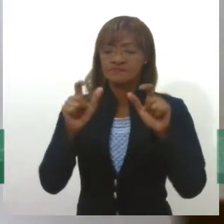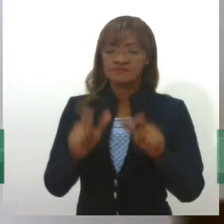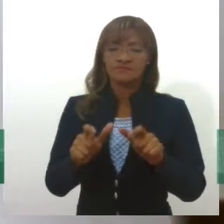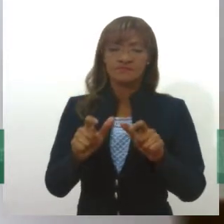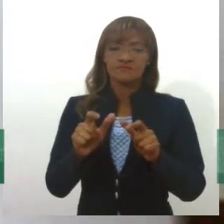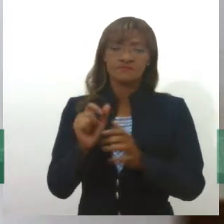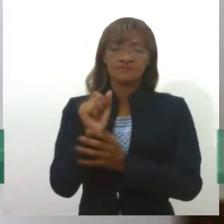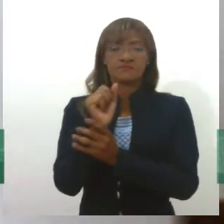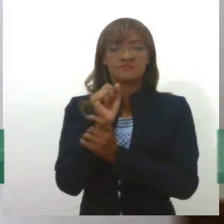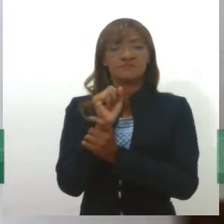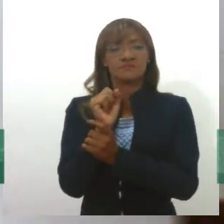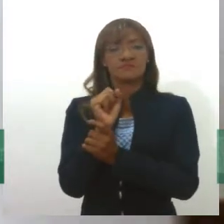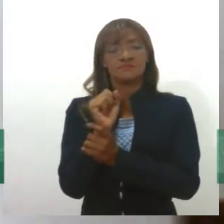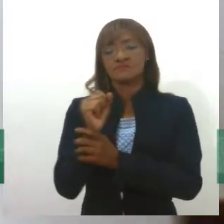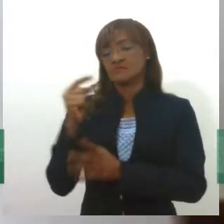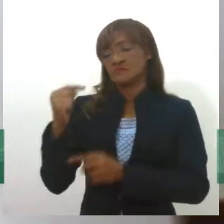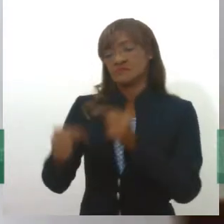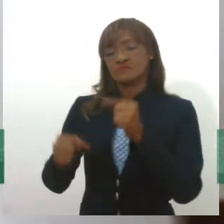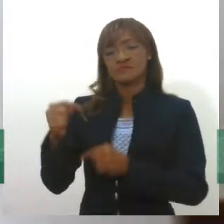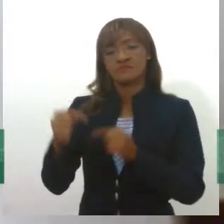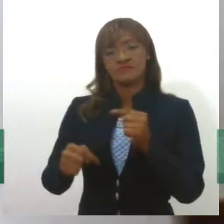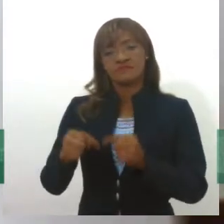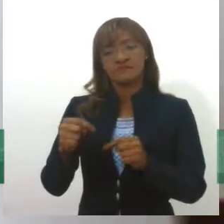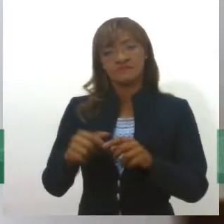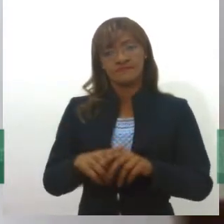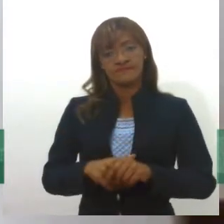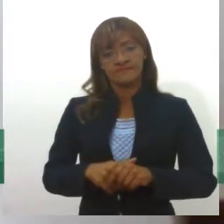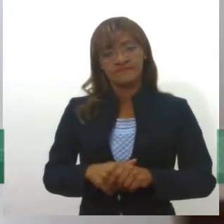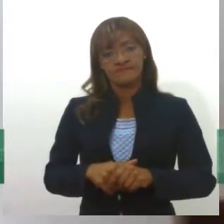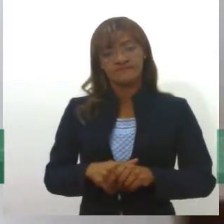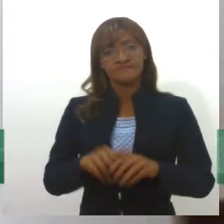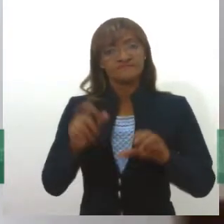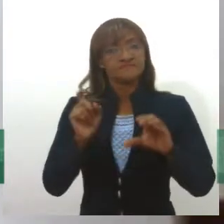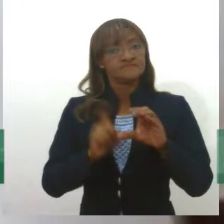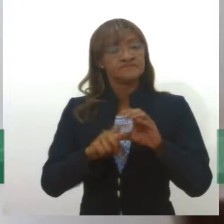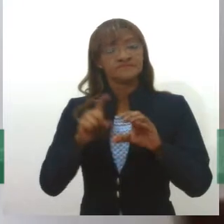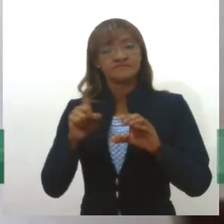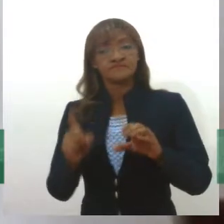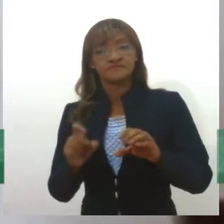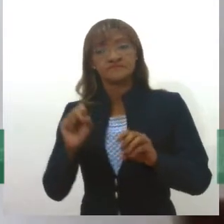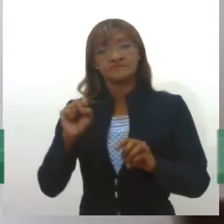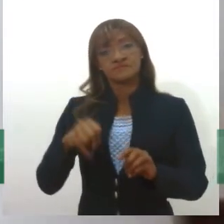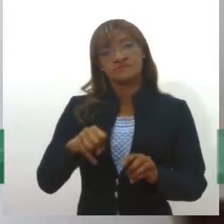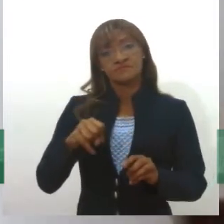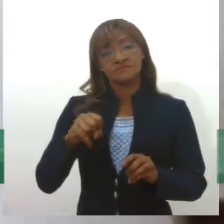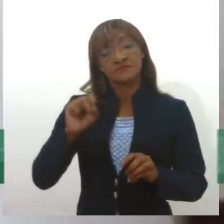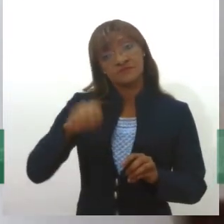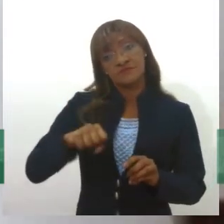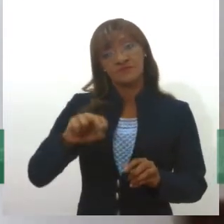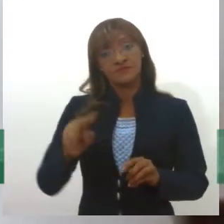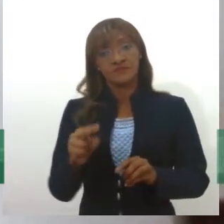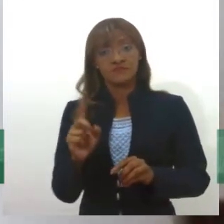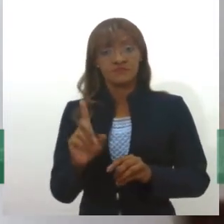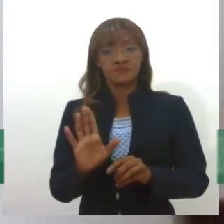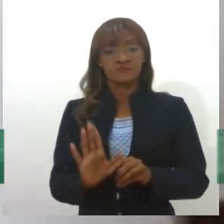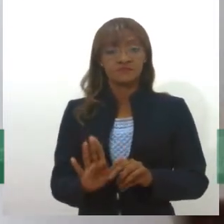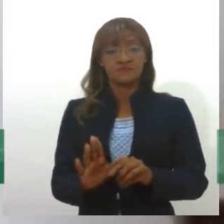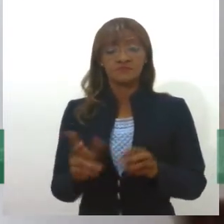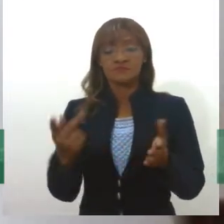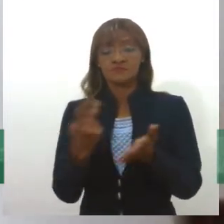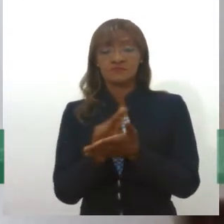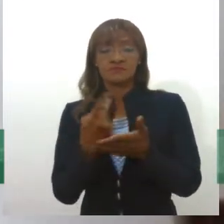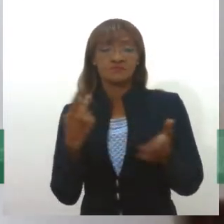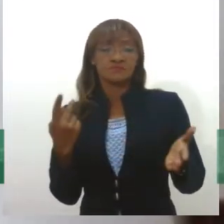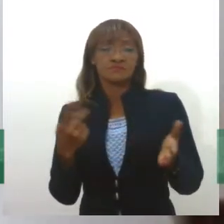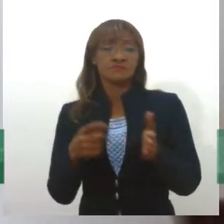assegurado dentro da política. Então, independente de ter acontecido ou não, infelizmente o fenômeno se concretizou, mas já existia